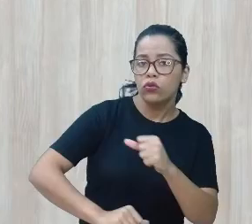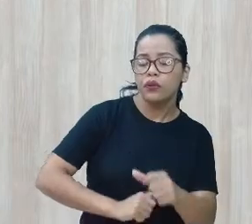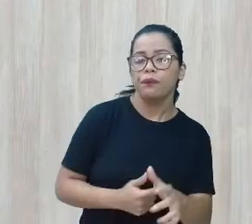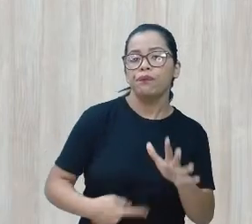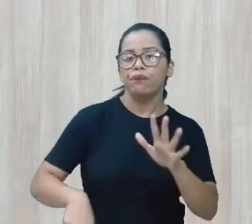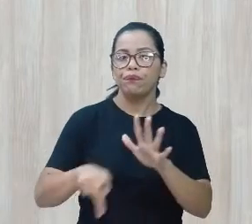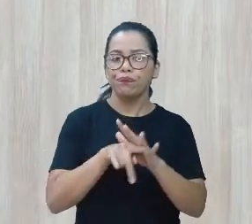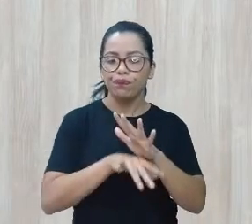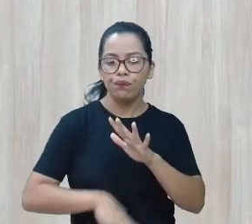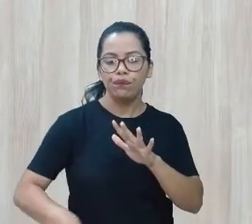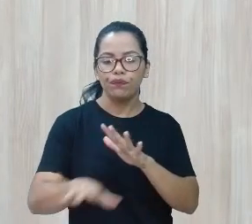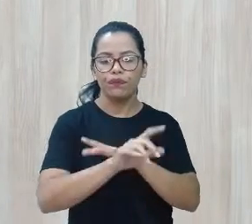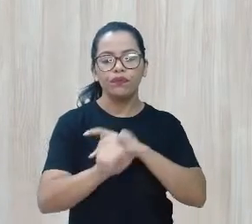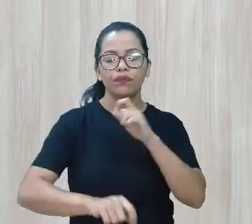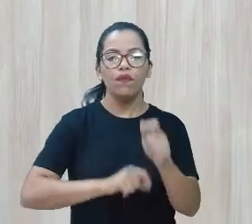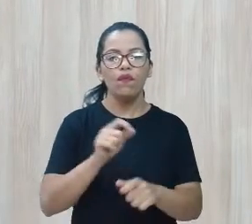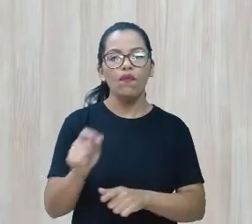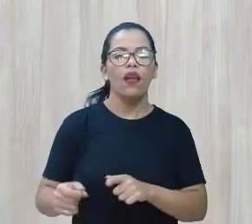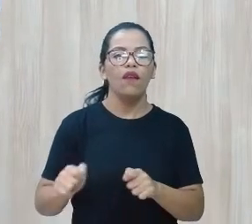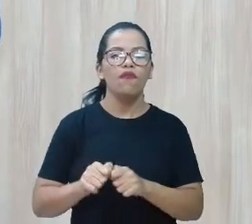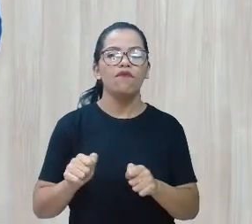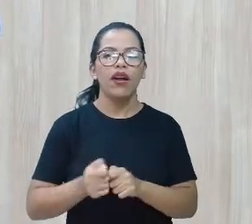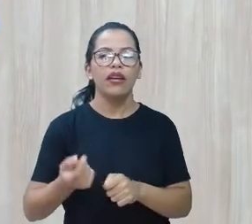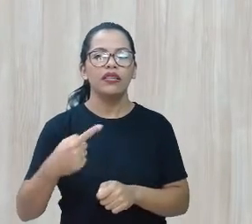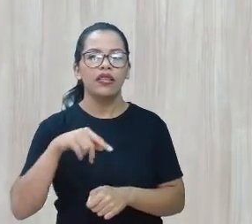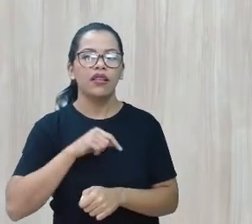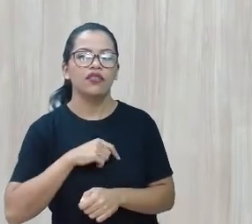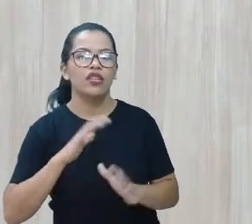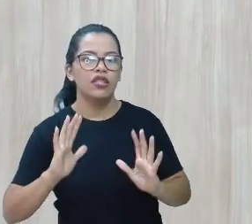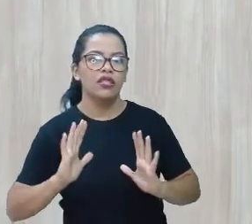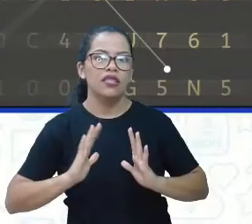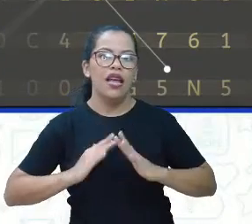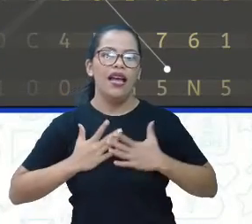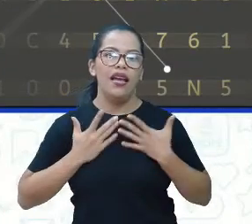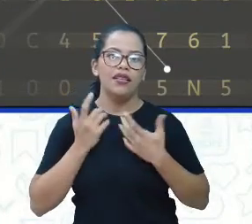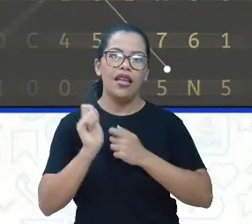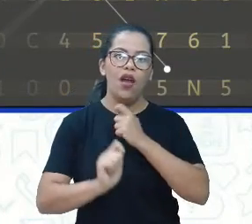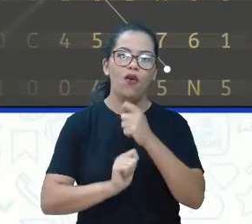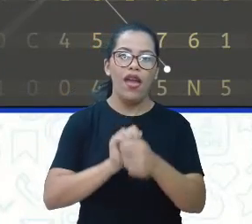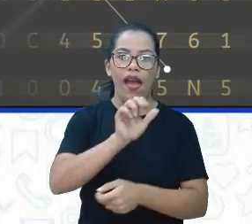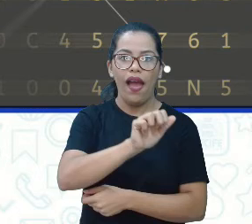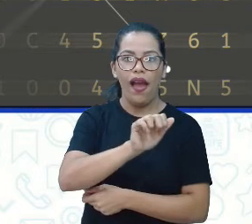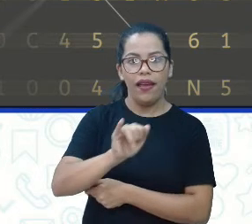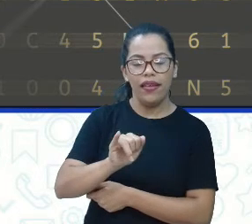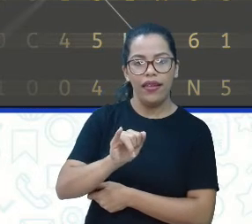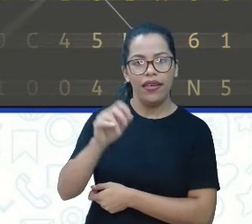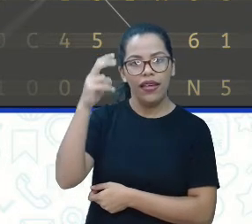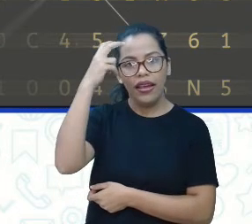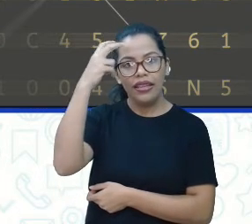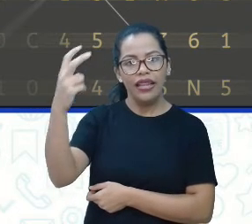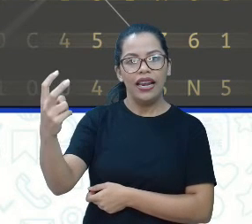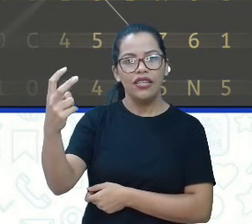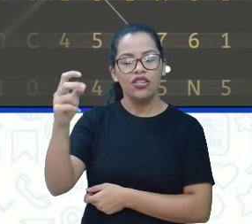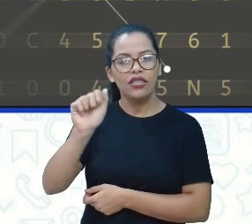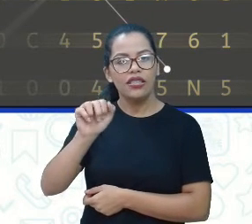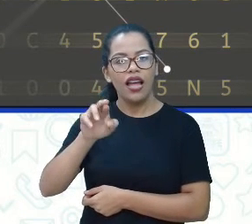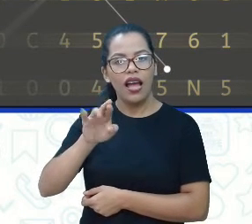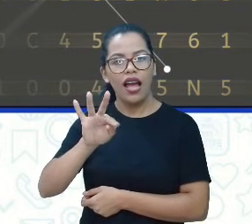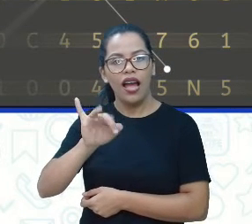desse mecanismo que faz com que a gente se assuste? É a inteligência artificial, né? A gente, enquanto ser humano, é